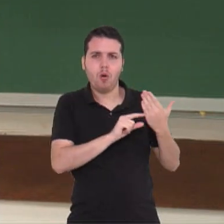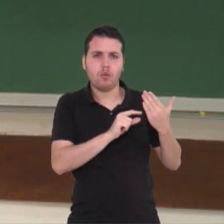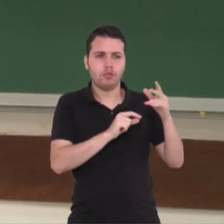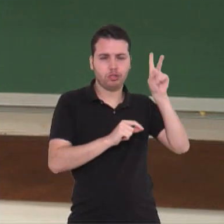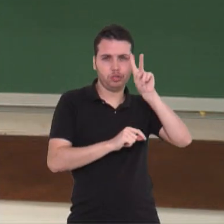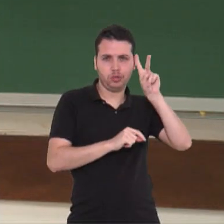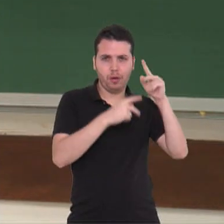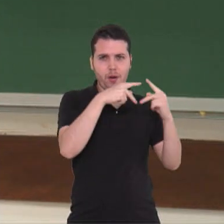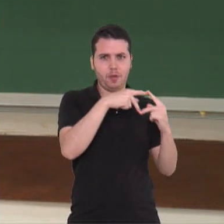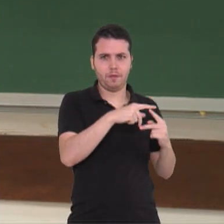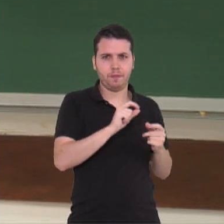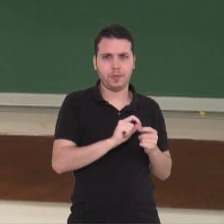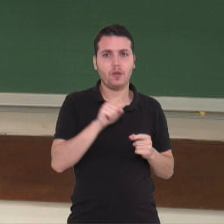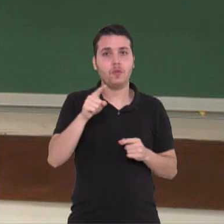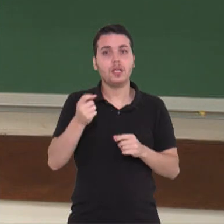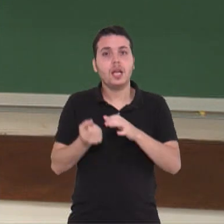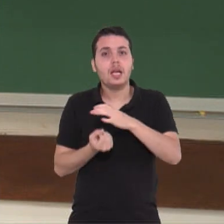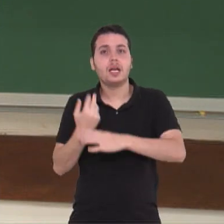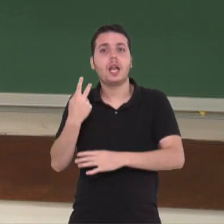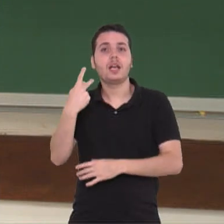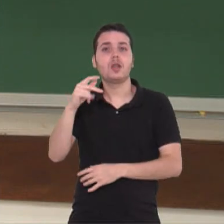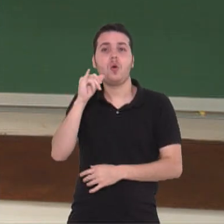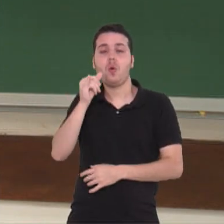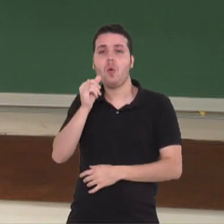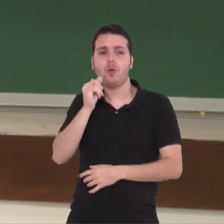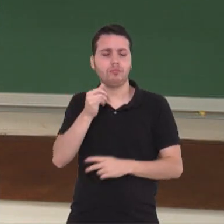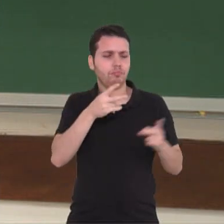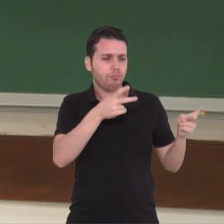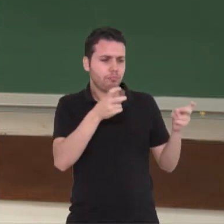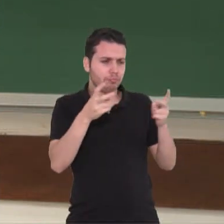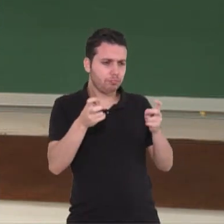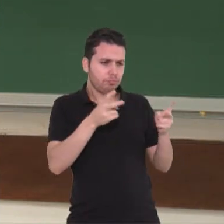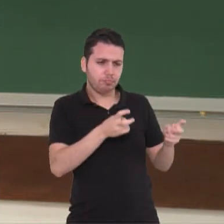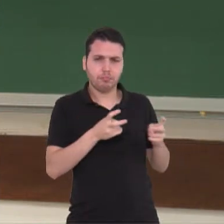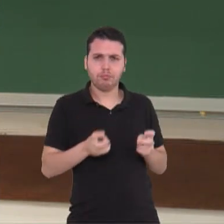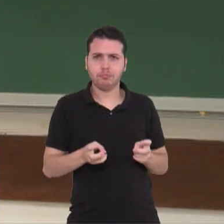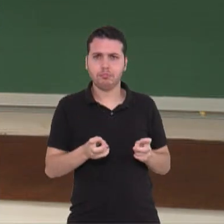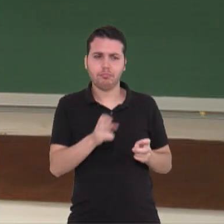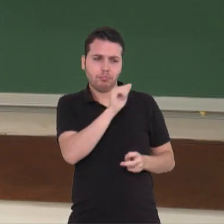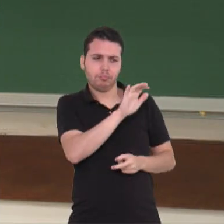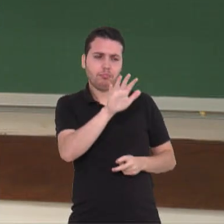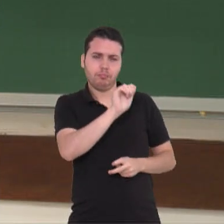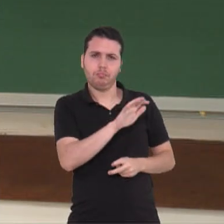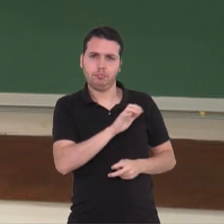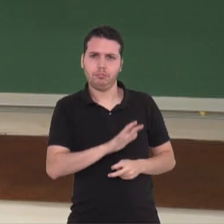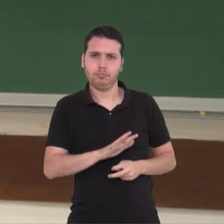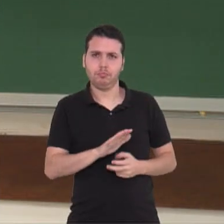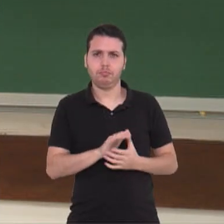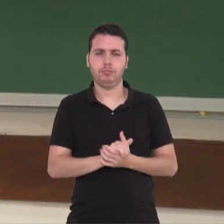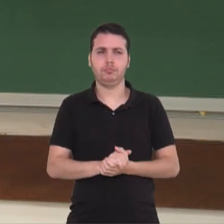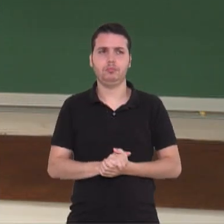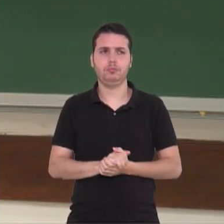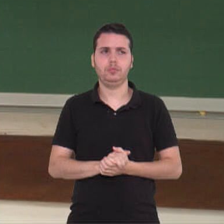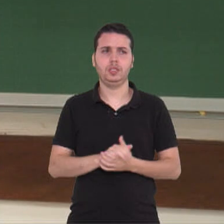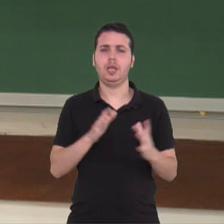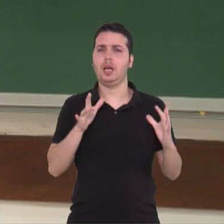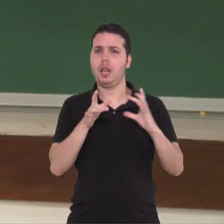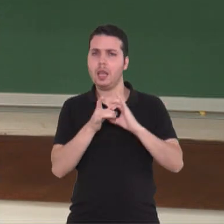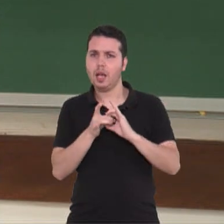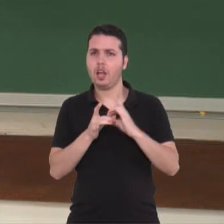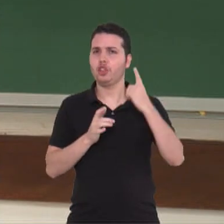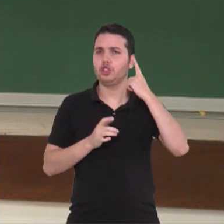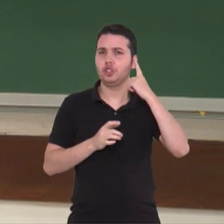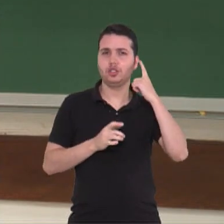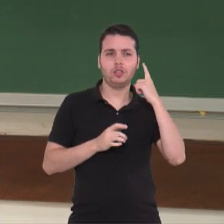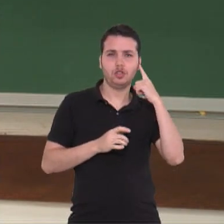em quadrinho fez. Você vai criar o seu conto observando esses quadros, de acordo com as onomatopeias,